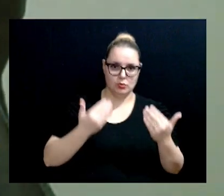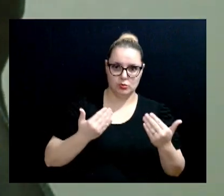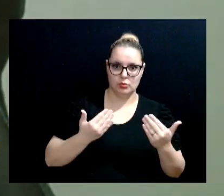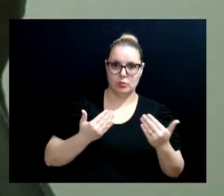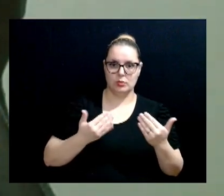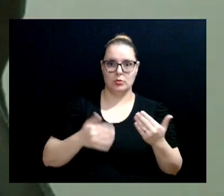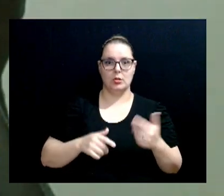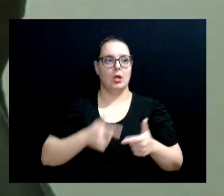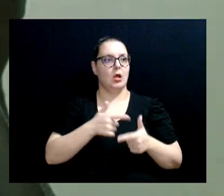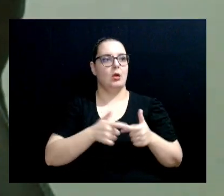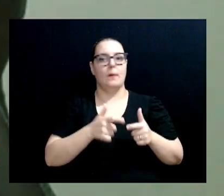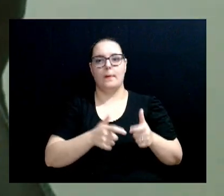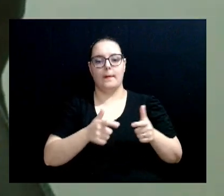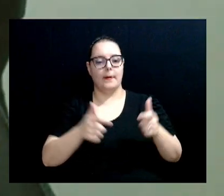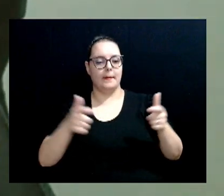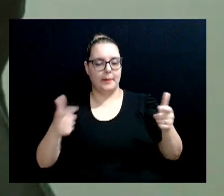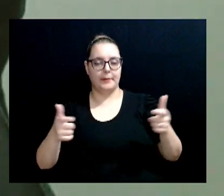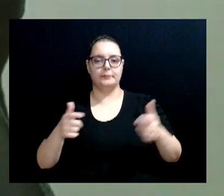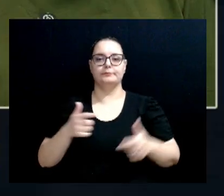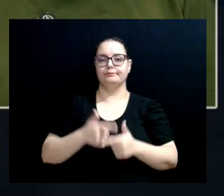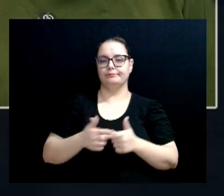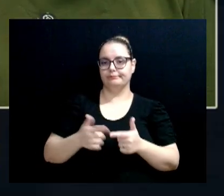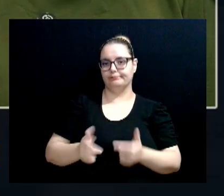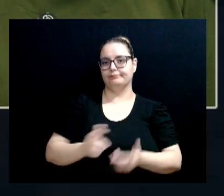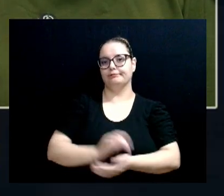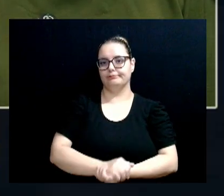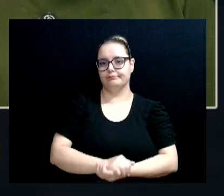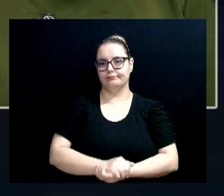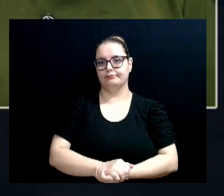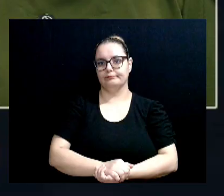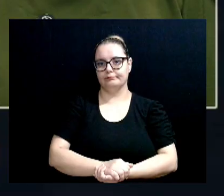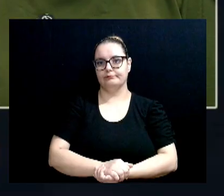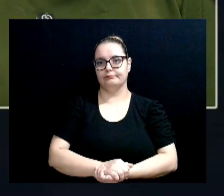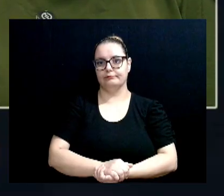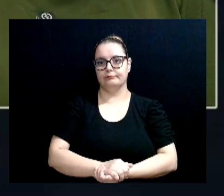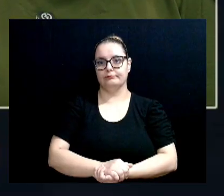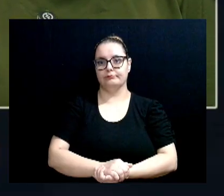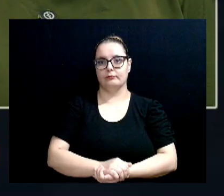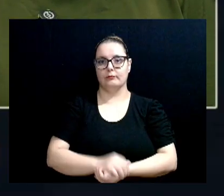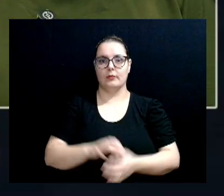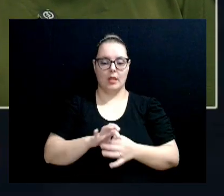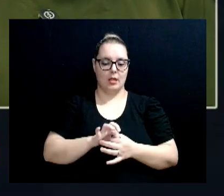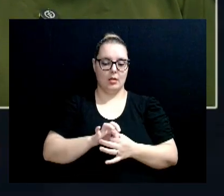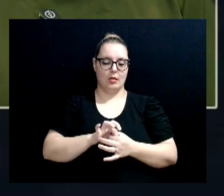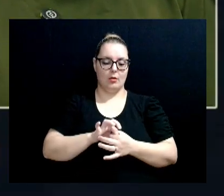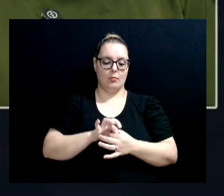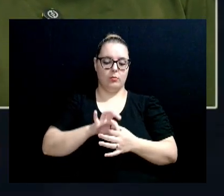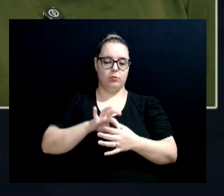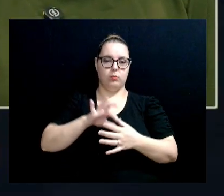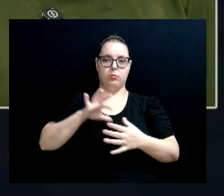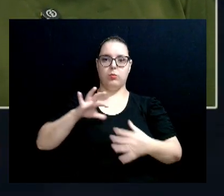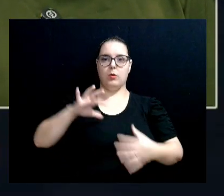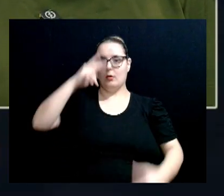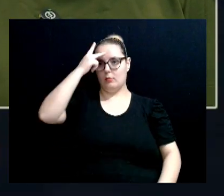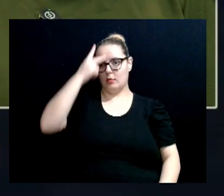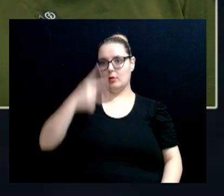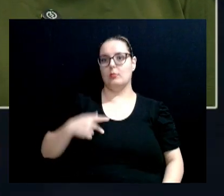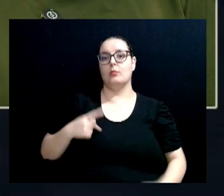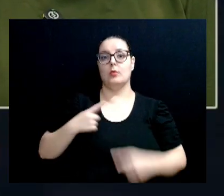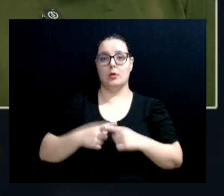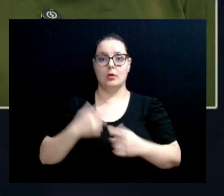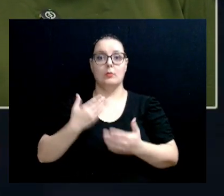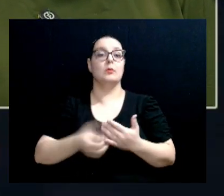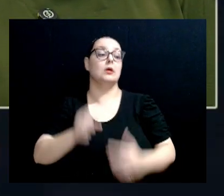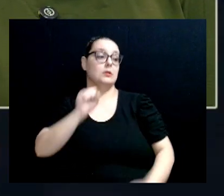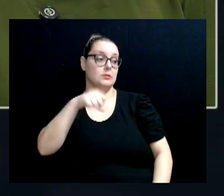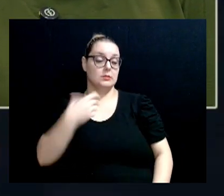neve. E vai dando uma desconexão, né, conosco, que a gente perde aquela noção de quem